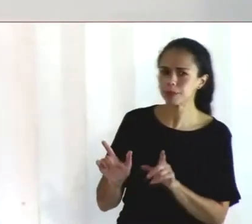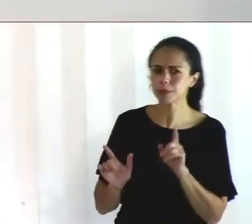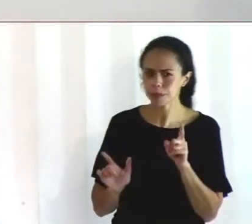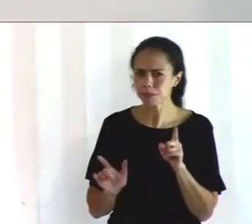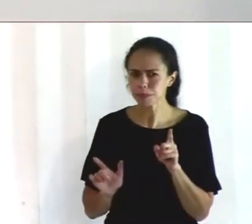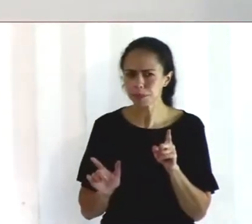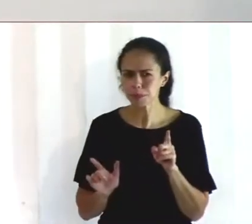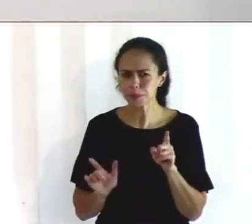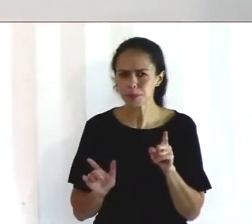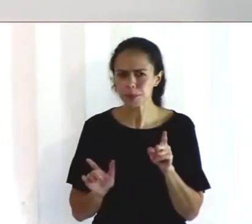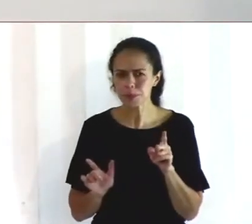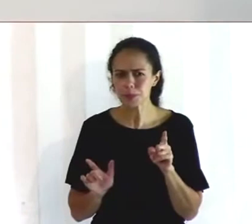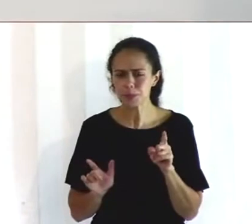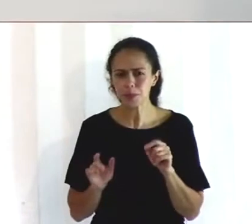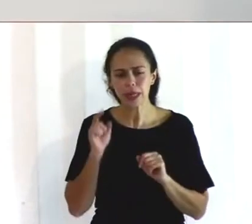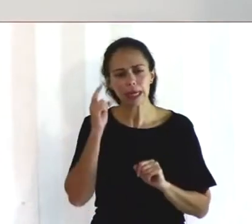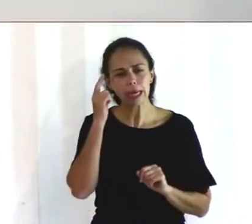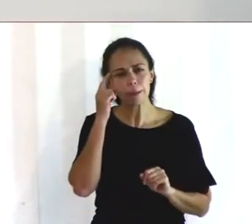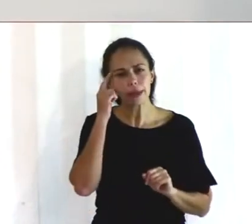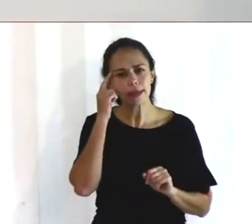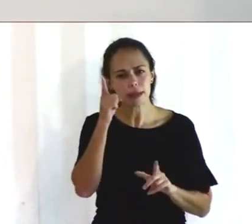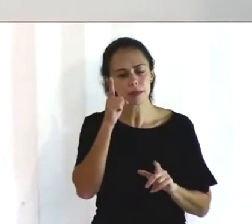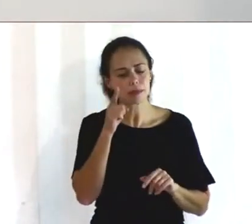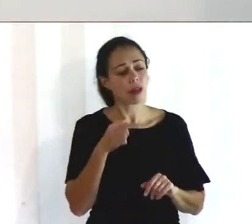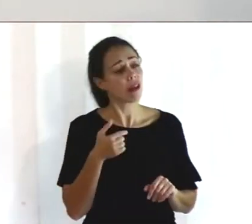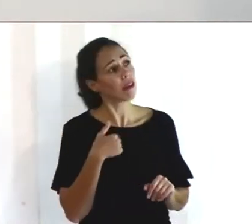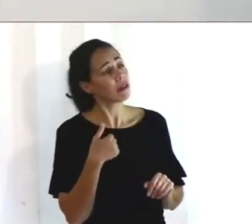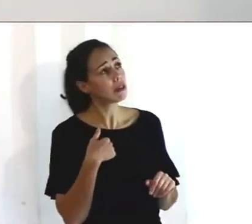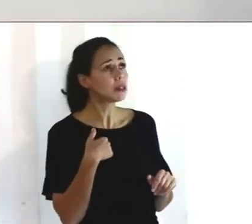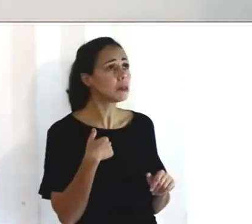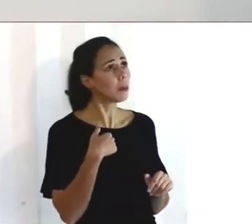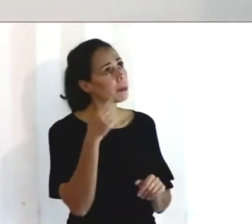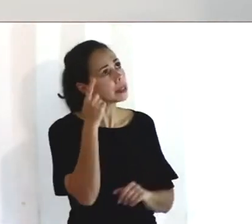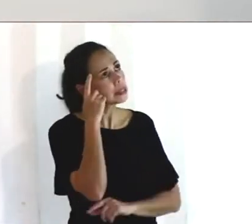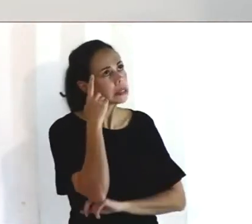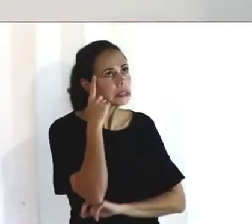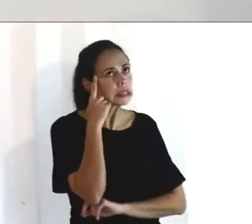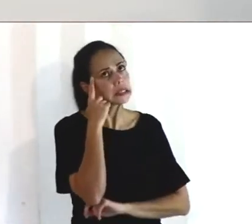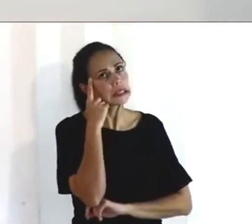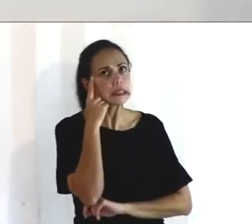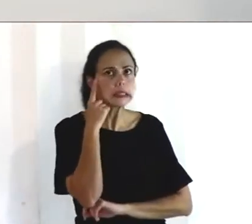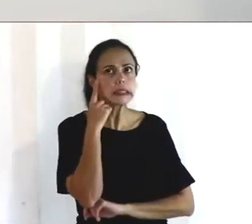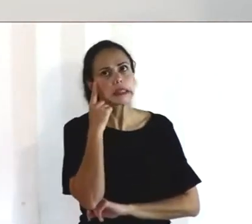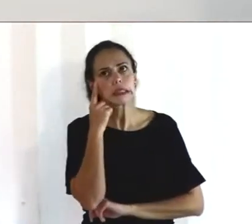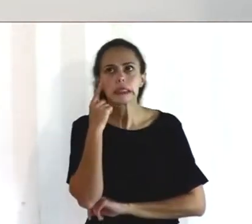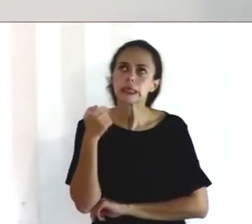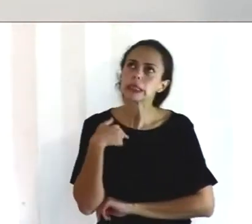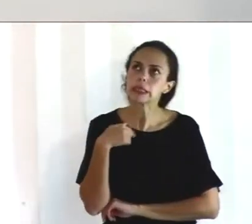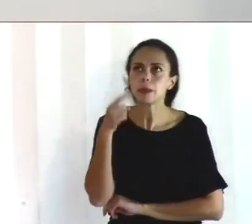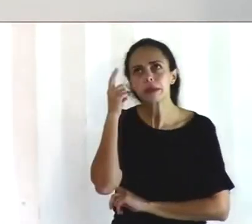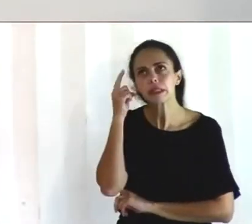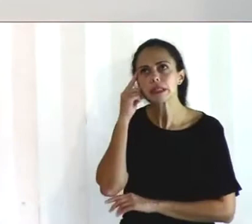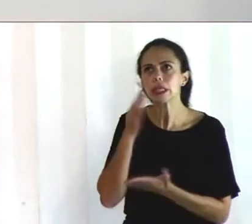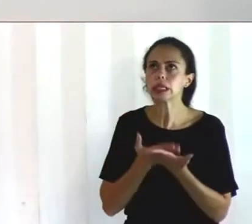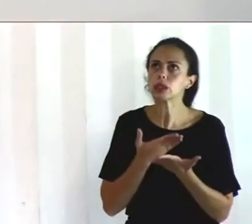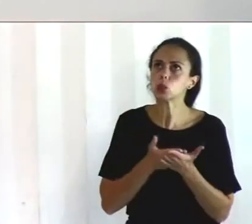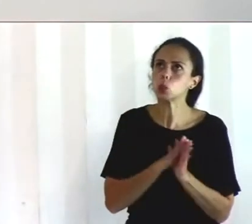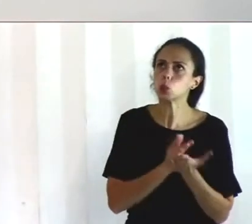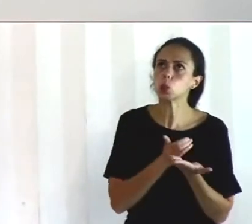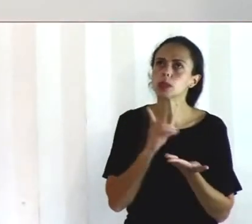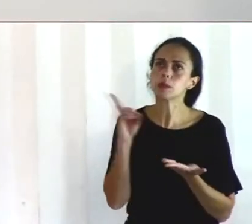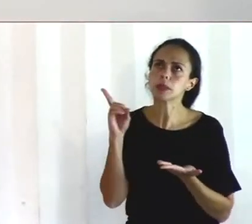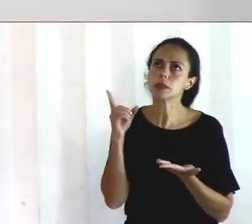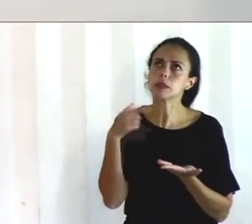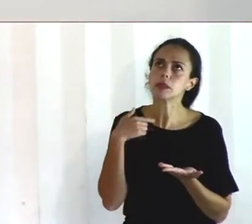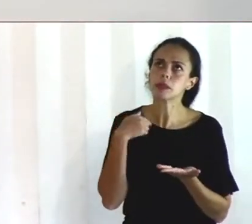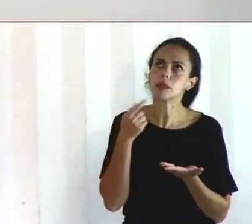feita, deixa-me ver, não foi ontem, não, também não foi anteontem, não, também não, deixa eu ver se na semana passada tem um dia que eu fiquei fazendo,